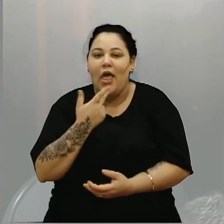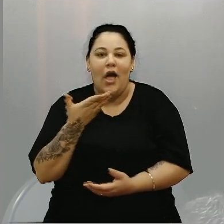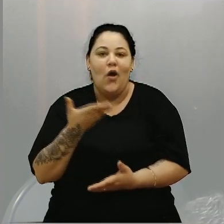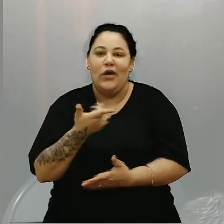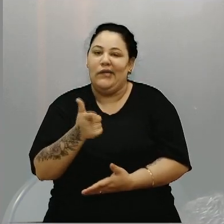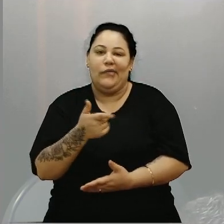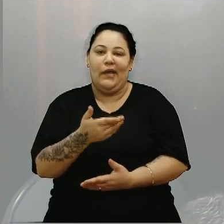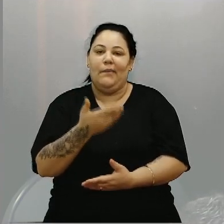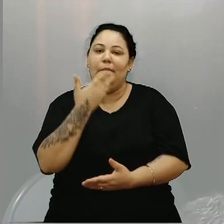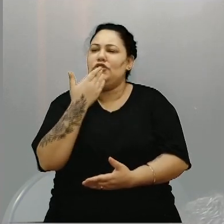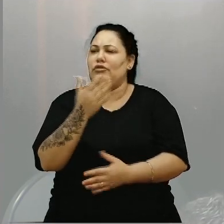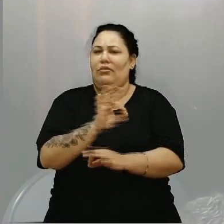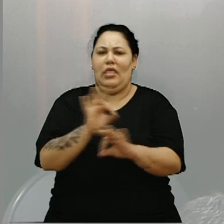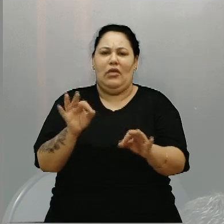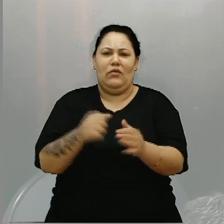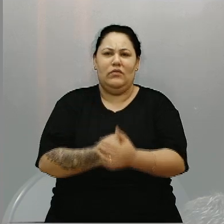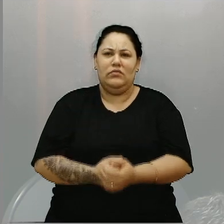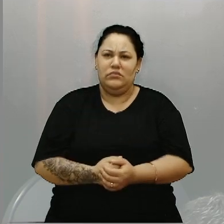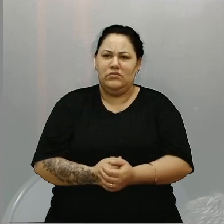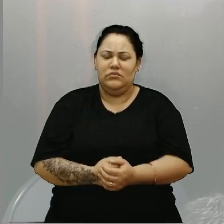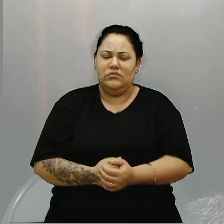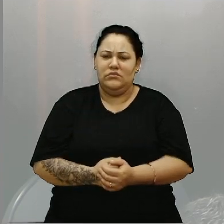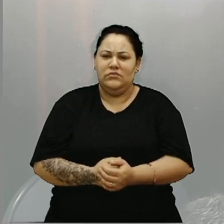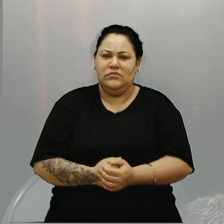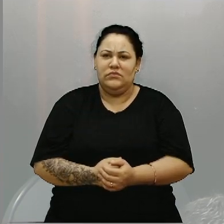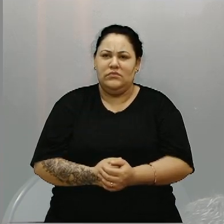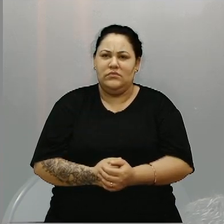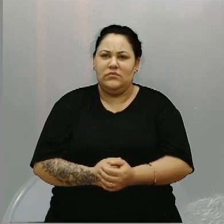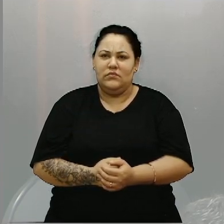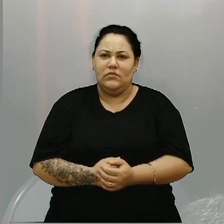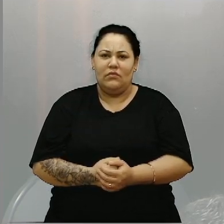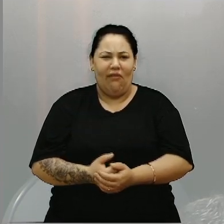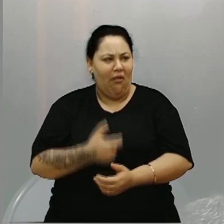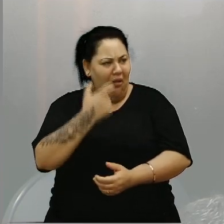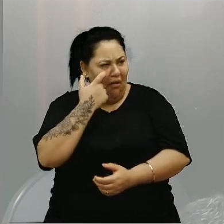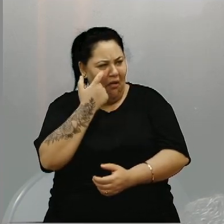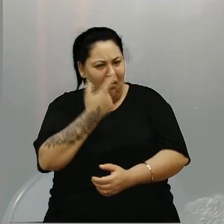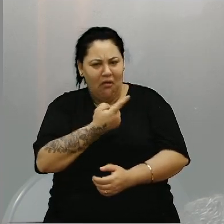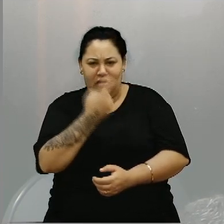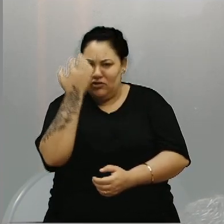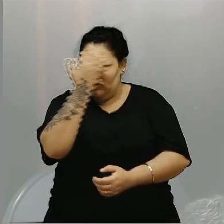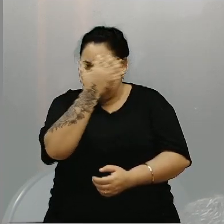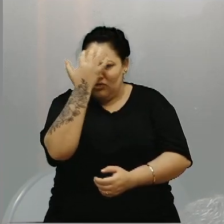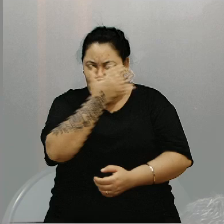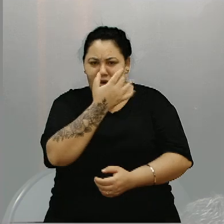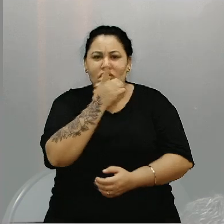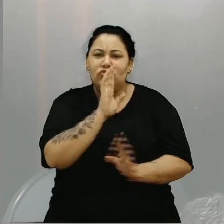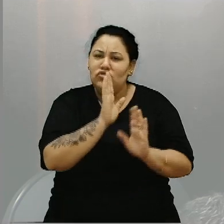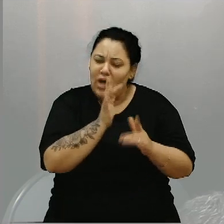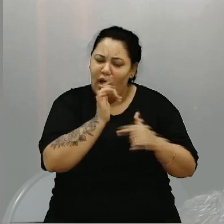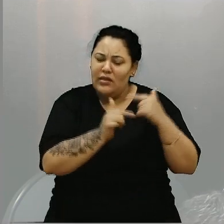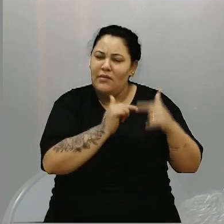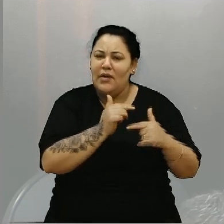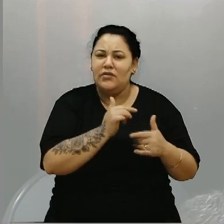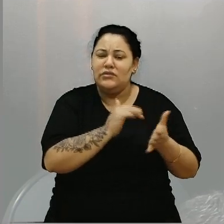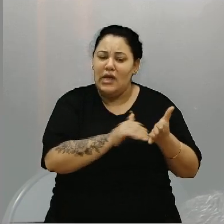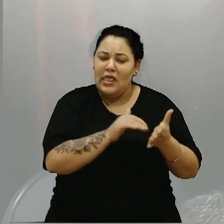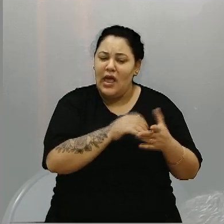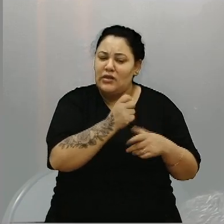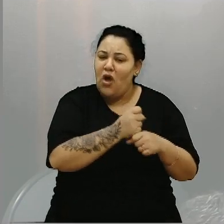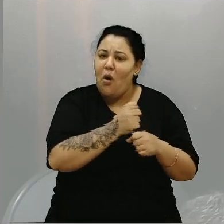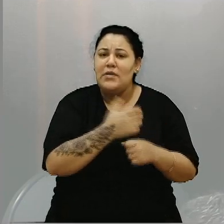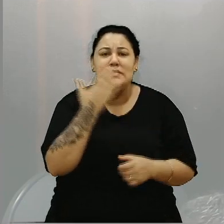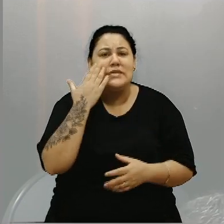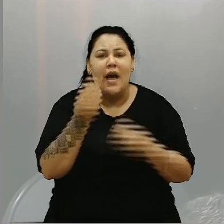nenhum. Olha, o prefeito Adiló foi secretário de obras, sabe bem da situação ali do Fátima Baixo. Quantas vezes